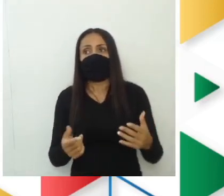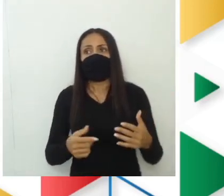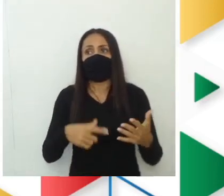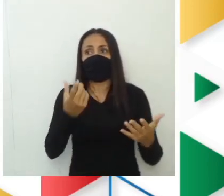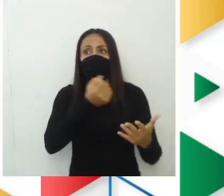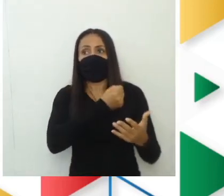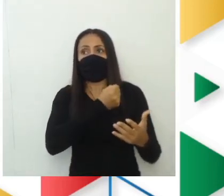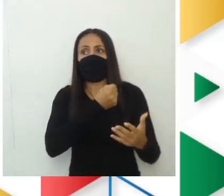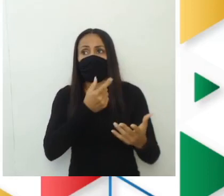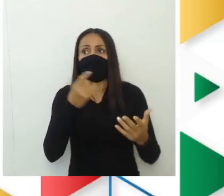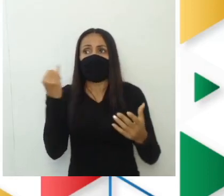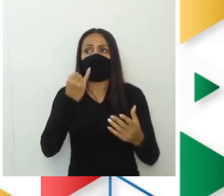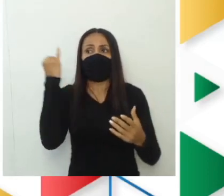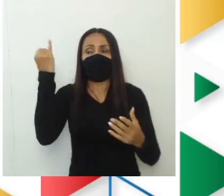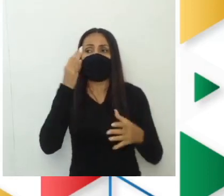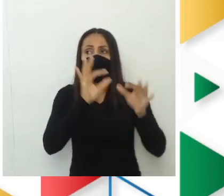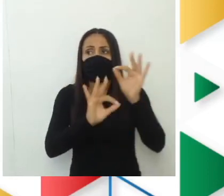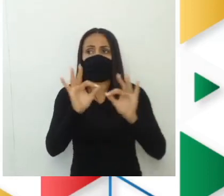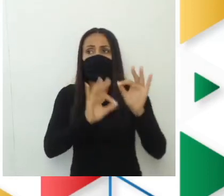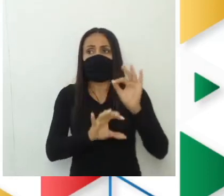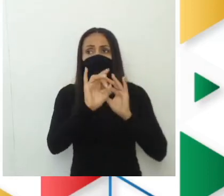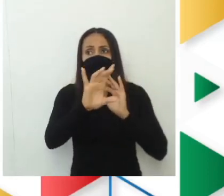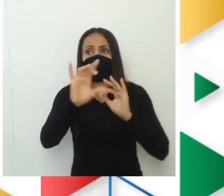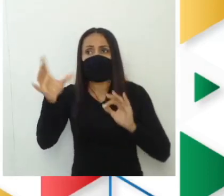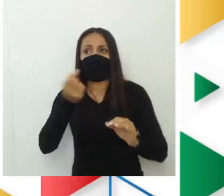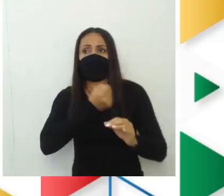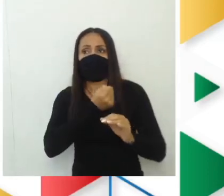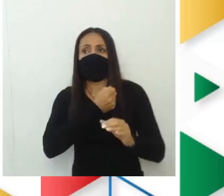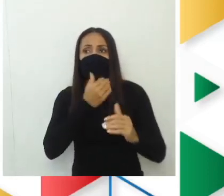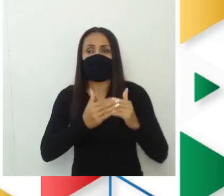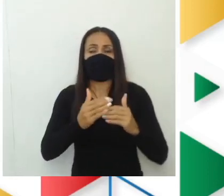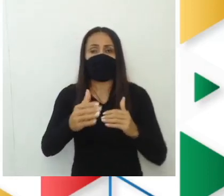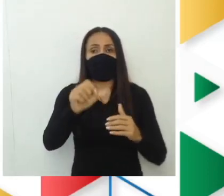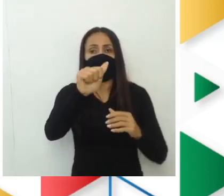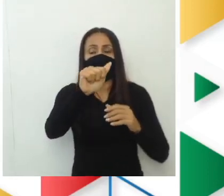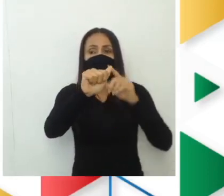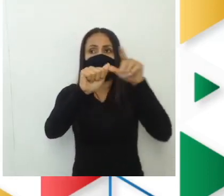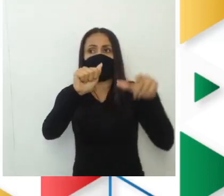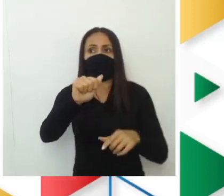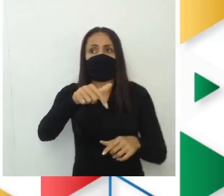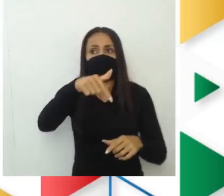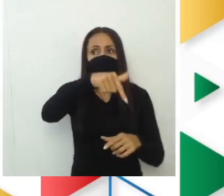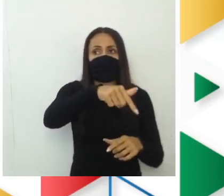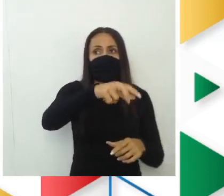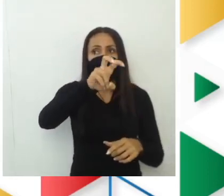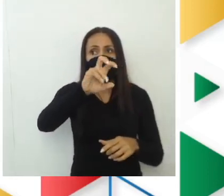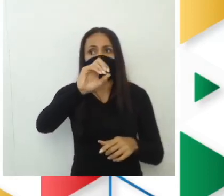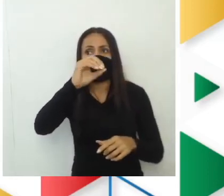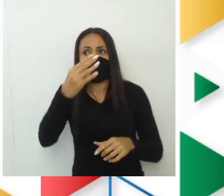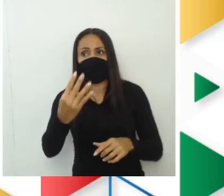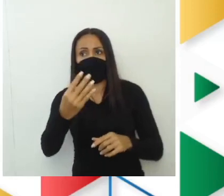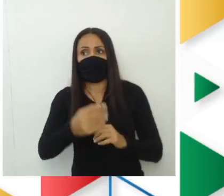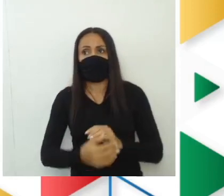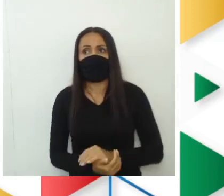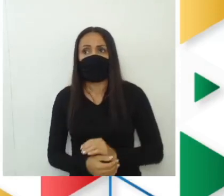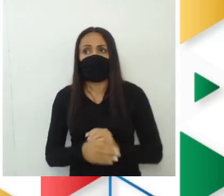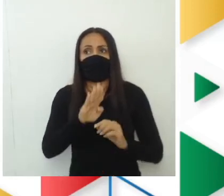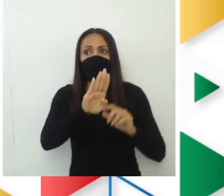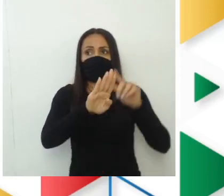formar cada número a seguir? Eu tenho aí, ó, no item A, 7.504. No item